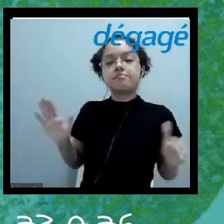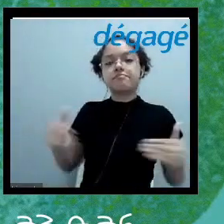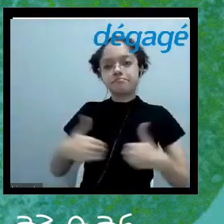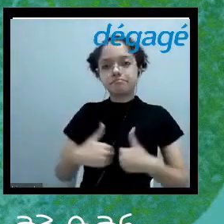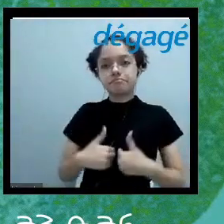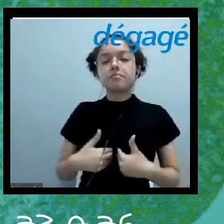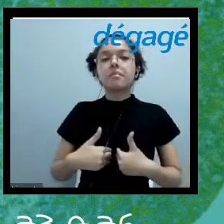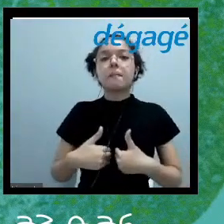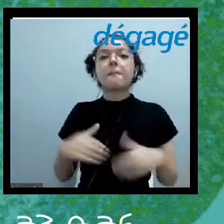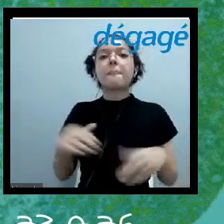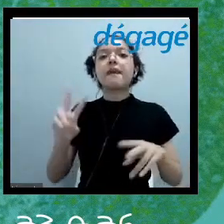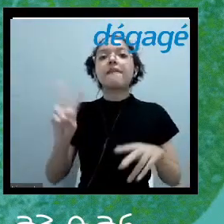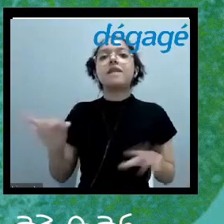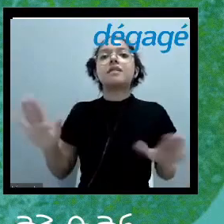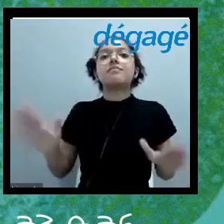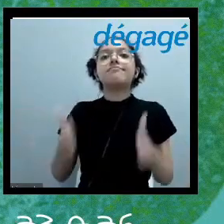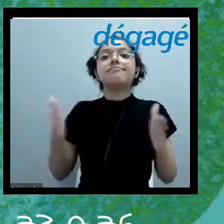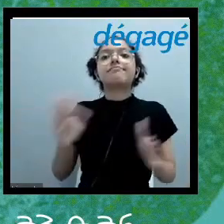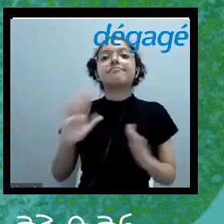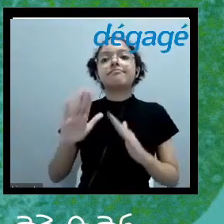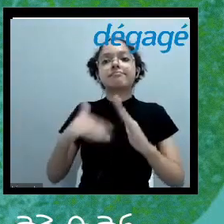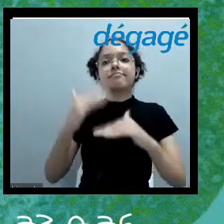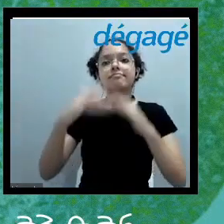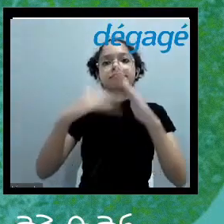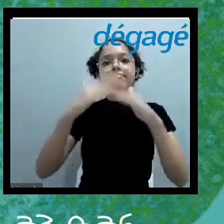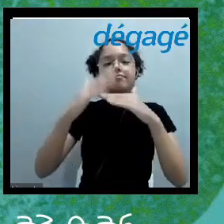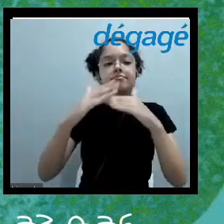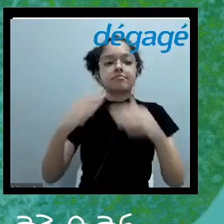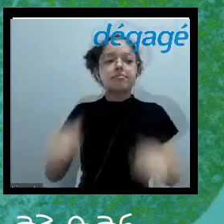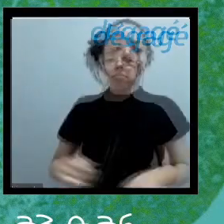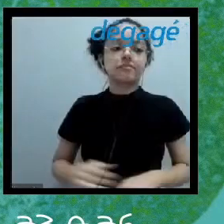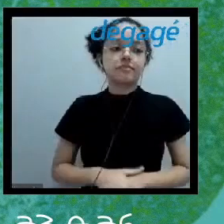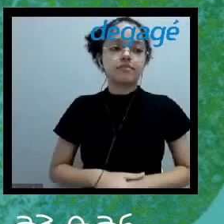vou fazer aquilo, amanhã eu vou fazer isso, ou seja, no sentido de...